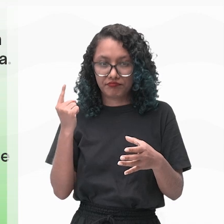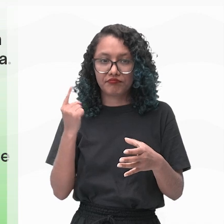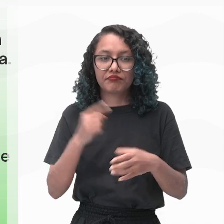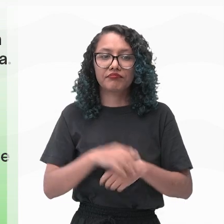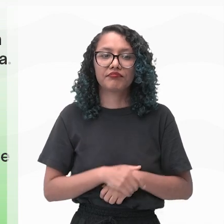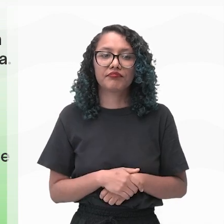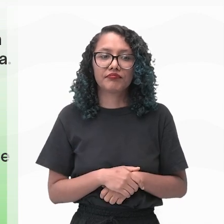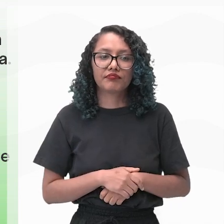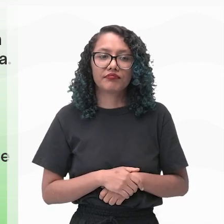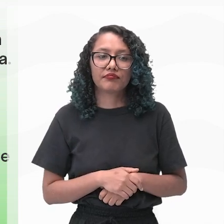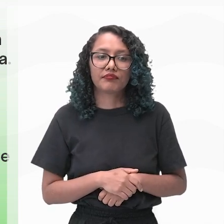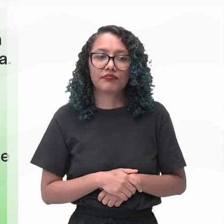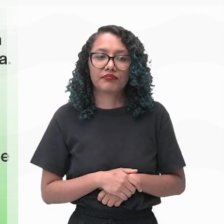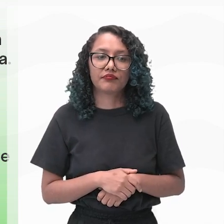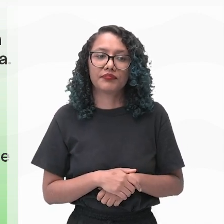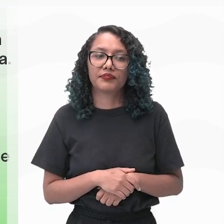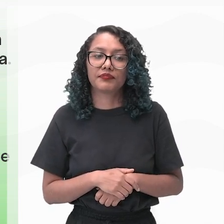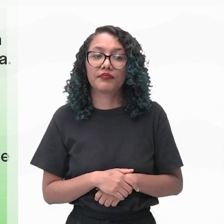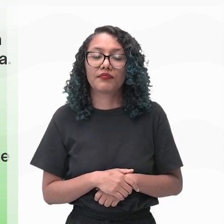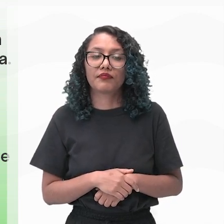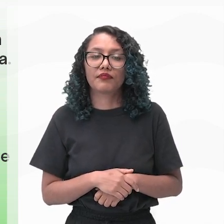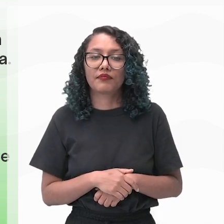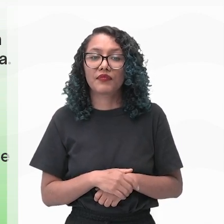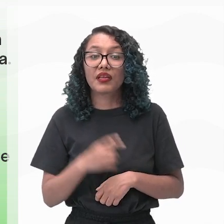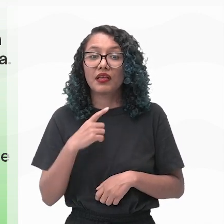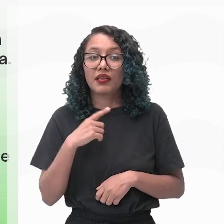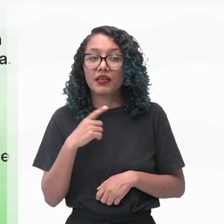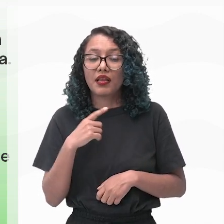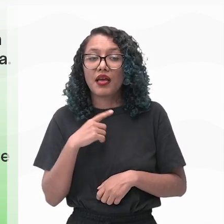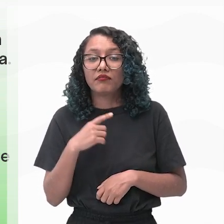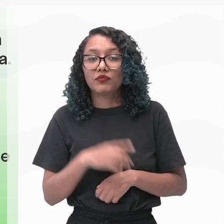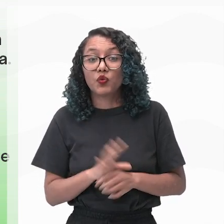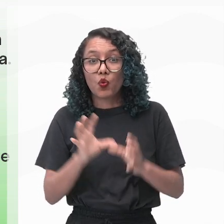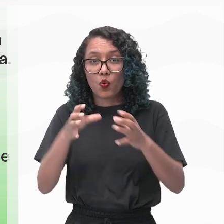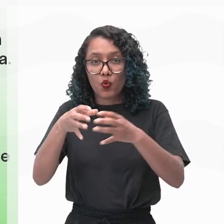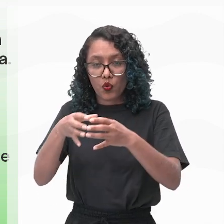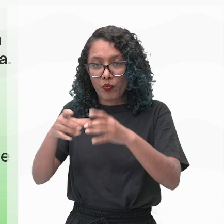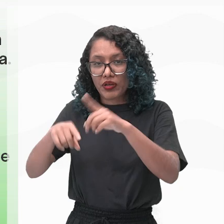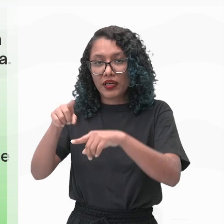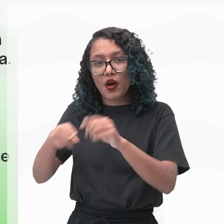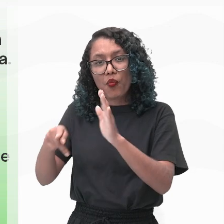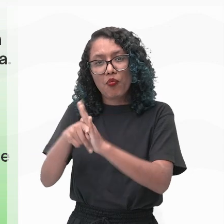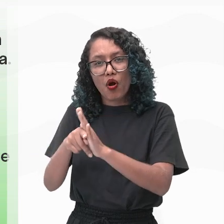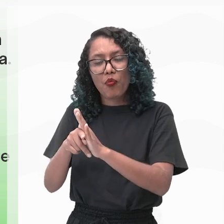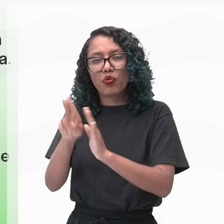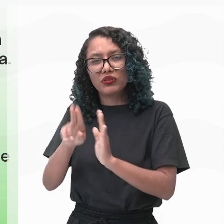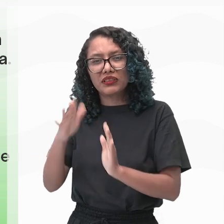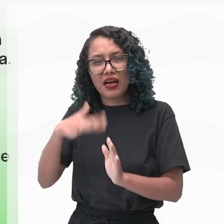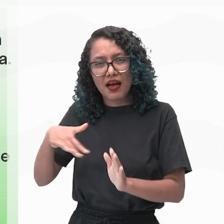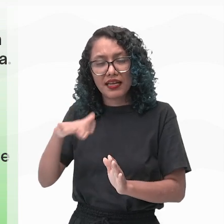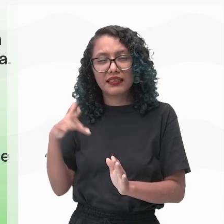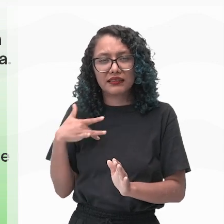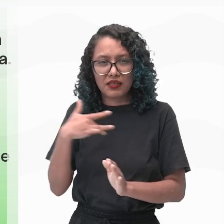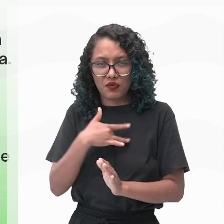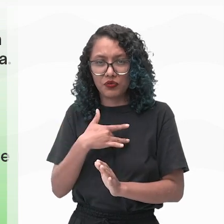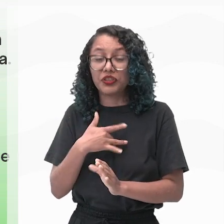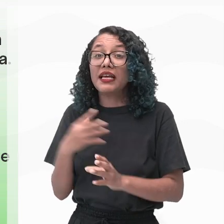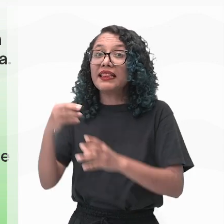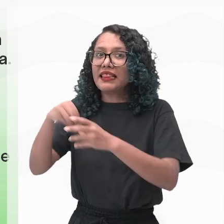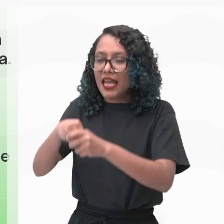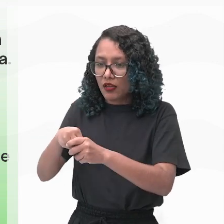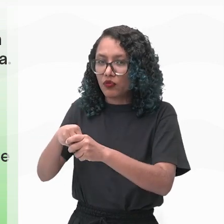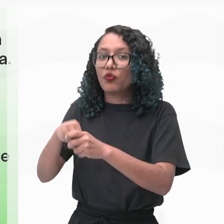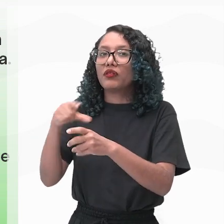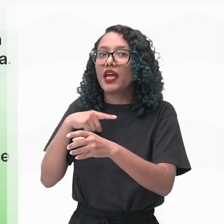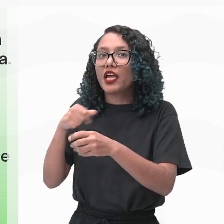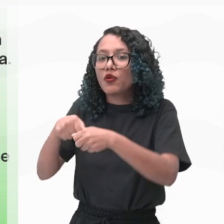dessa categoria você tem o grupo A, né, que são relacionados justamente a esses